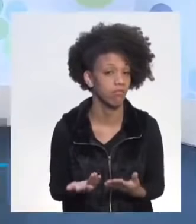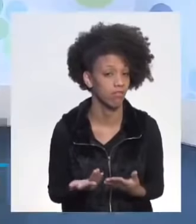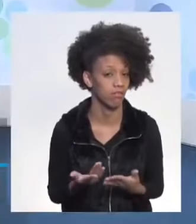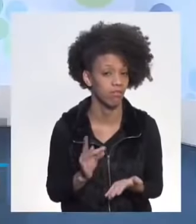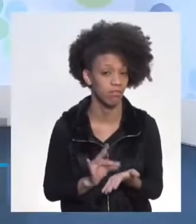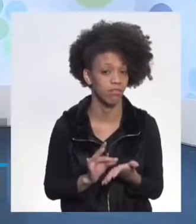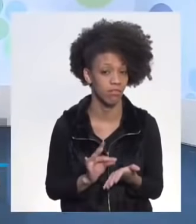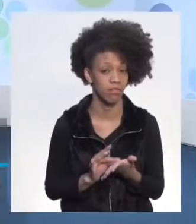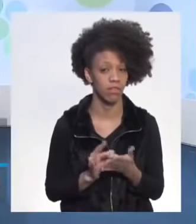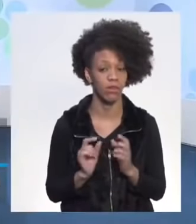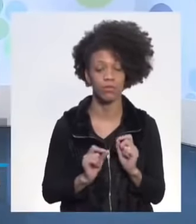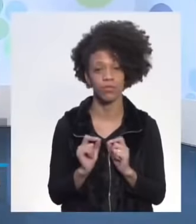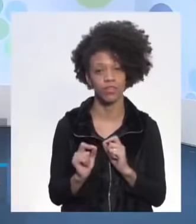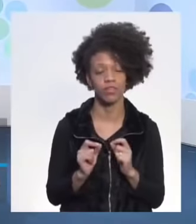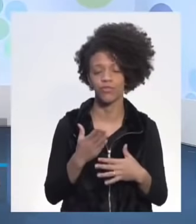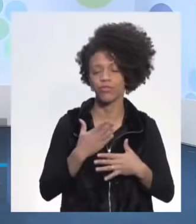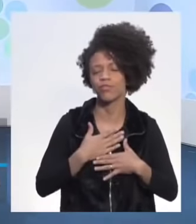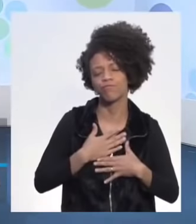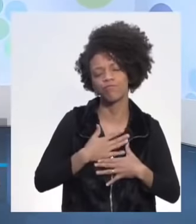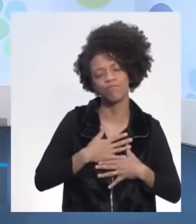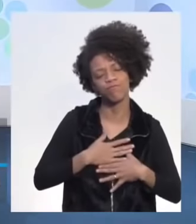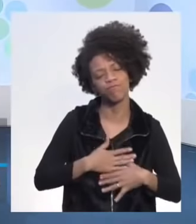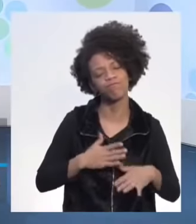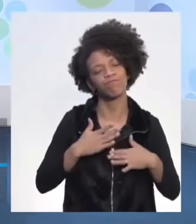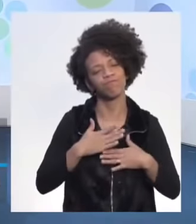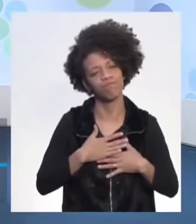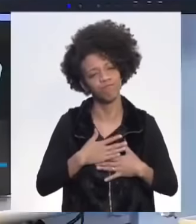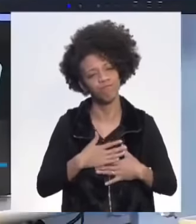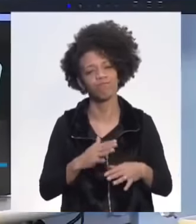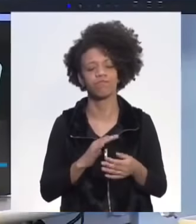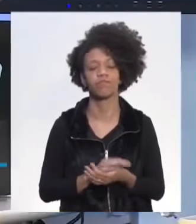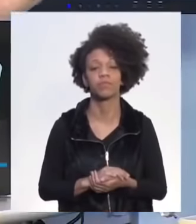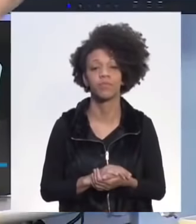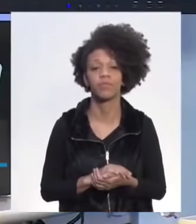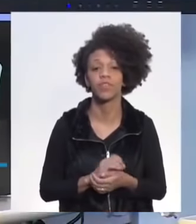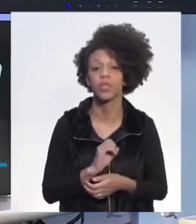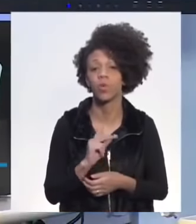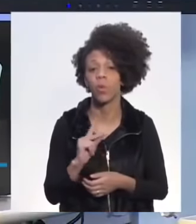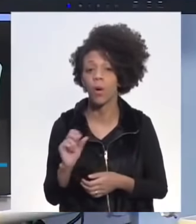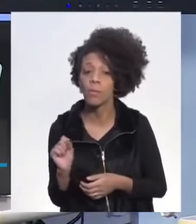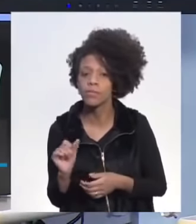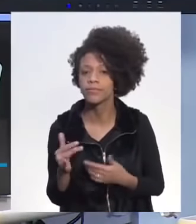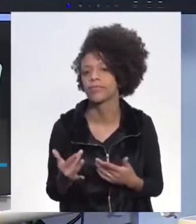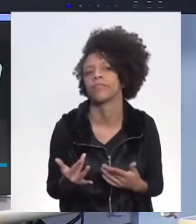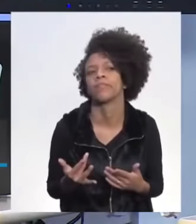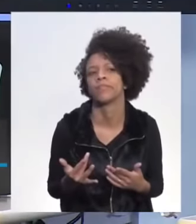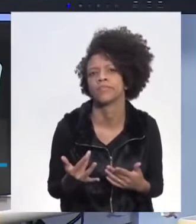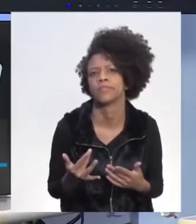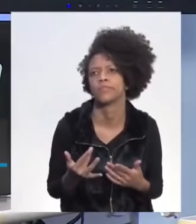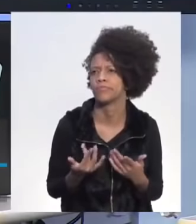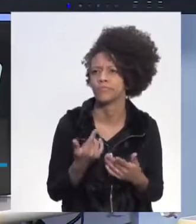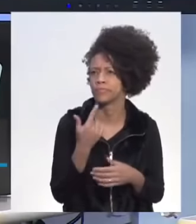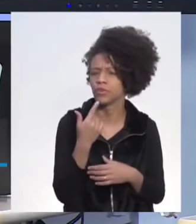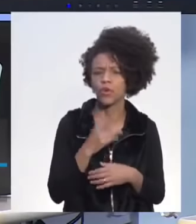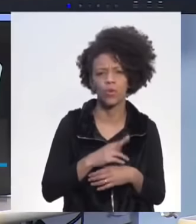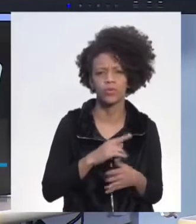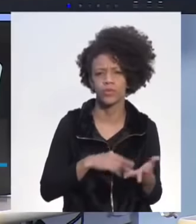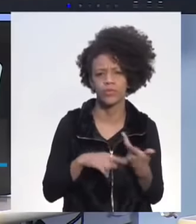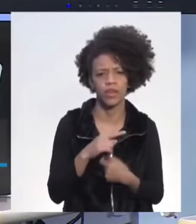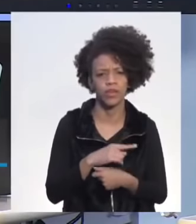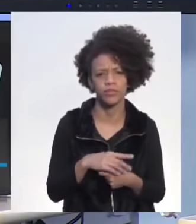né? No começo, conforto. Exatamente. Né? Não existe lugar melhor. O ops é até uma interjeição, né? A gente usa para várias